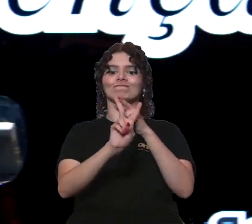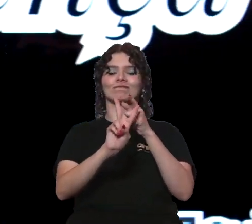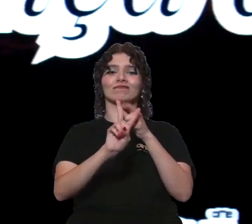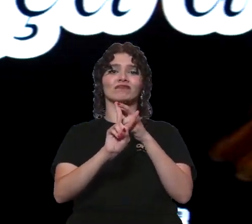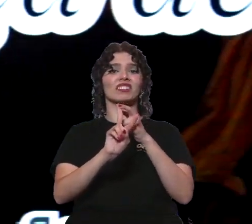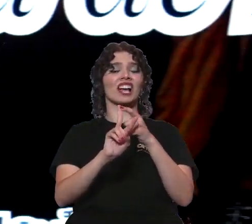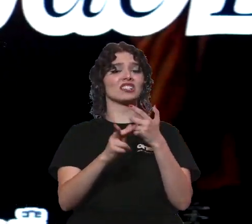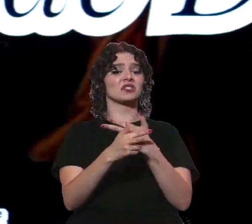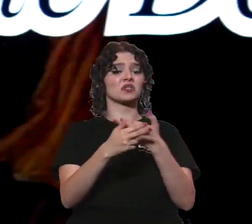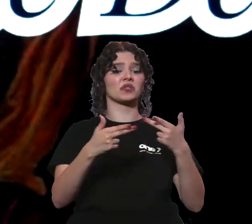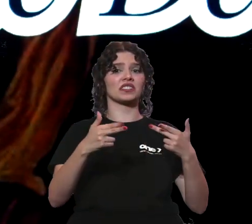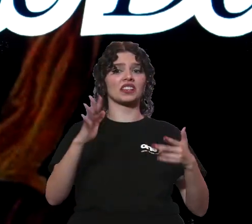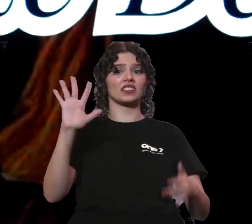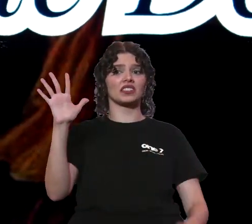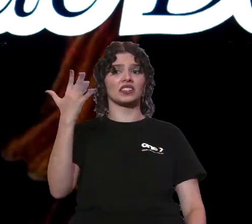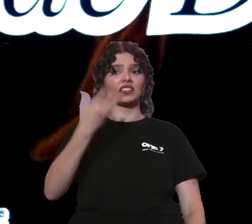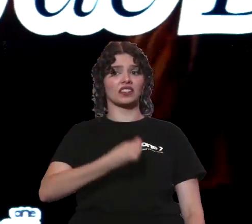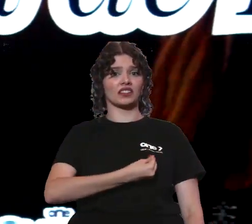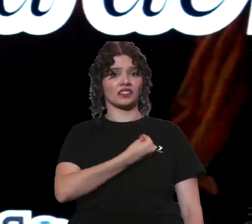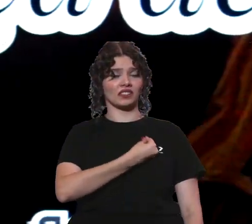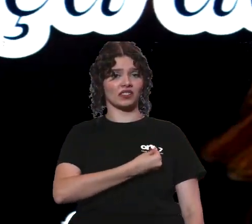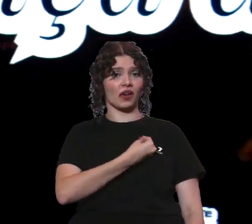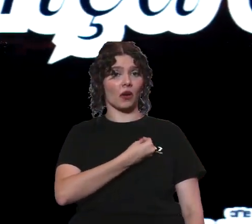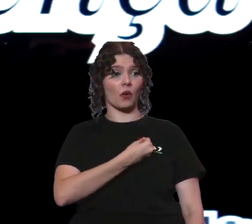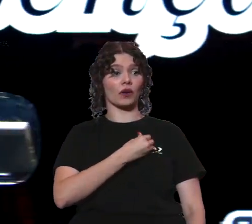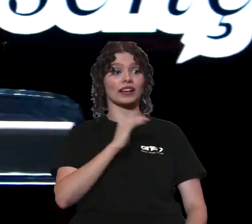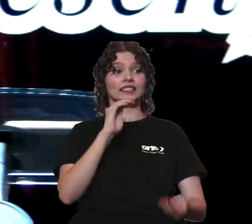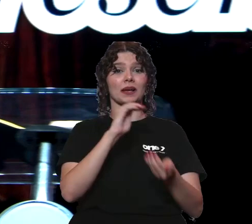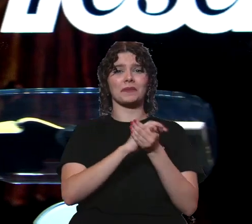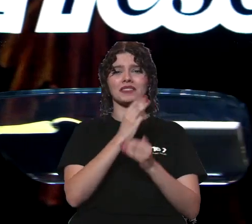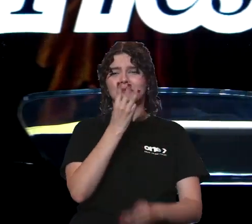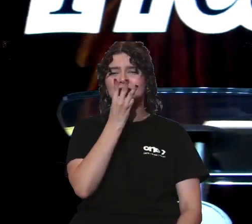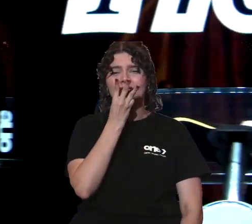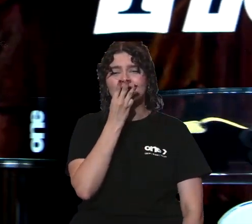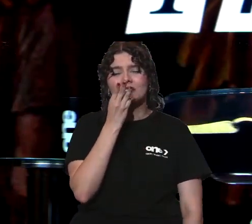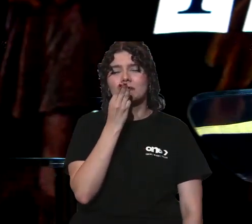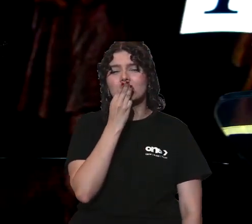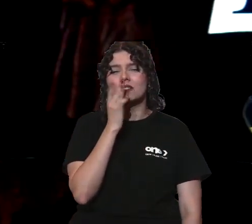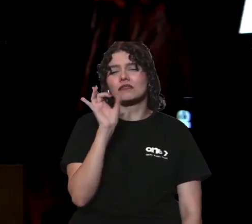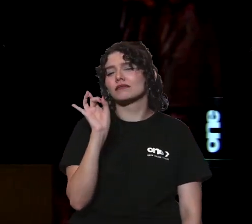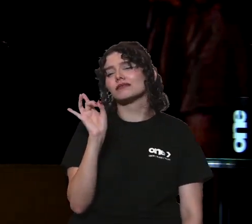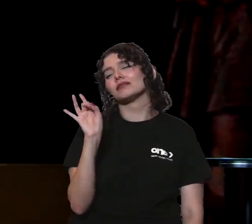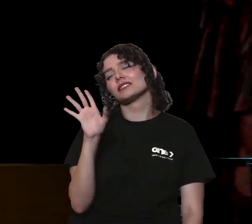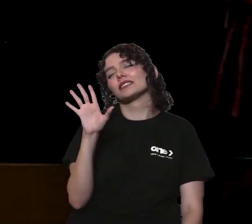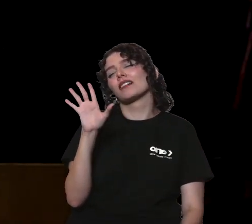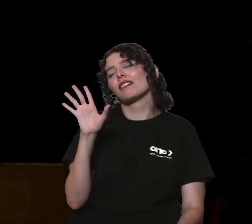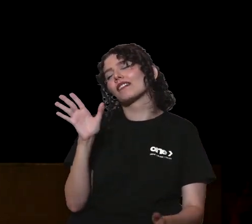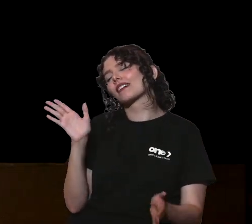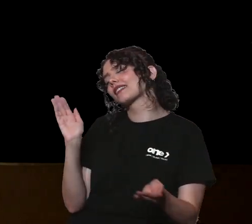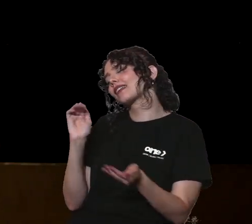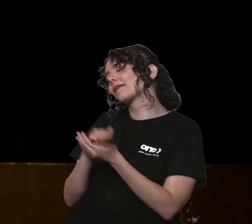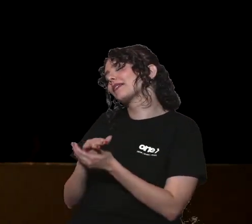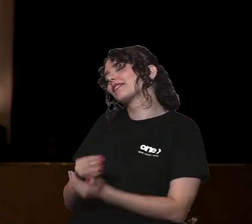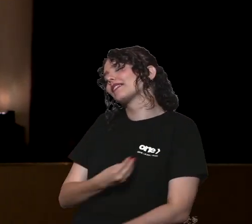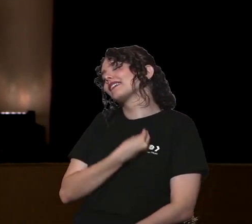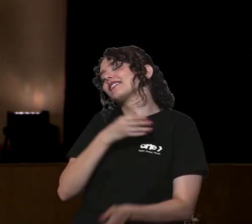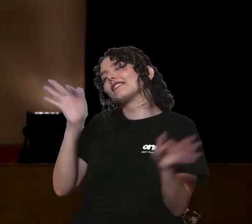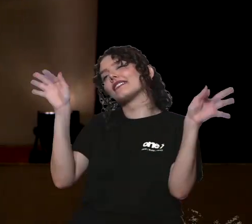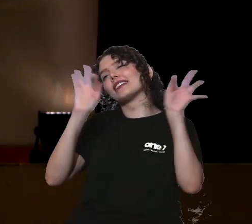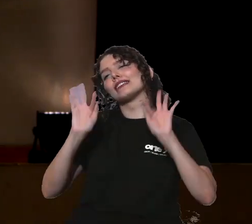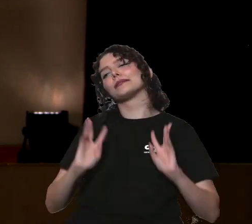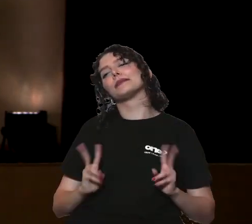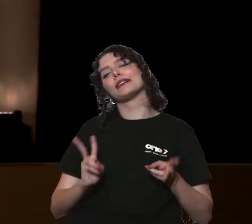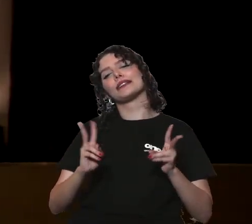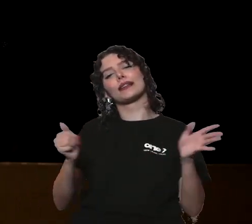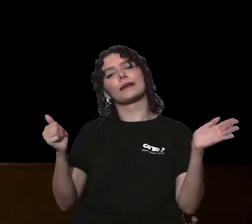da vida dela. O casamento dela com Davi não foi um simples casamento, eles se amaram e viveram felizes para sempre,